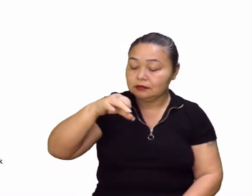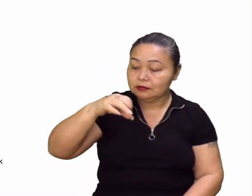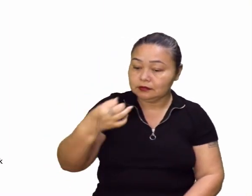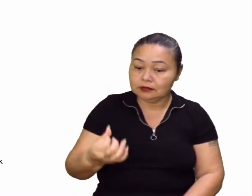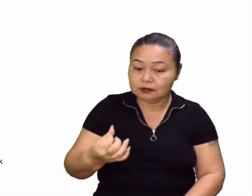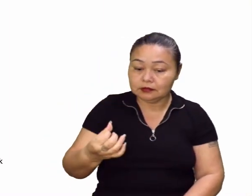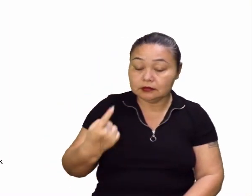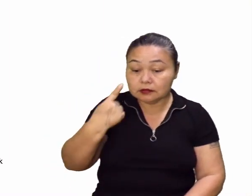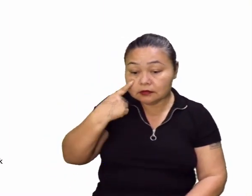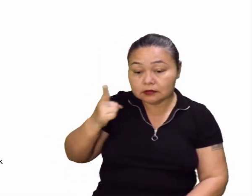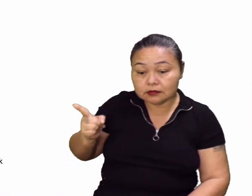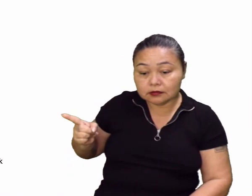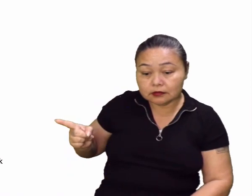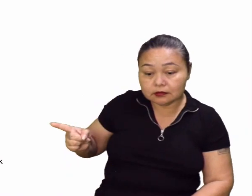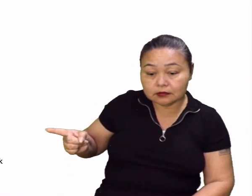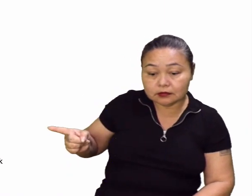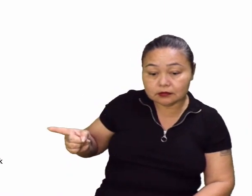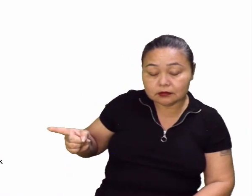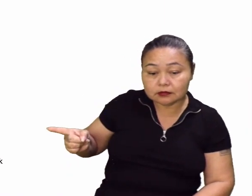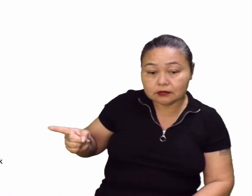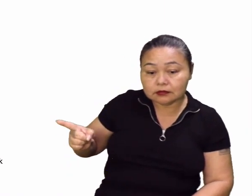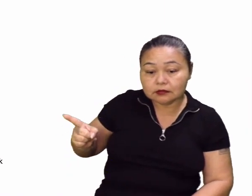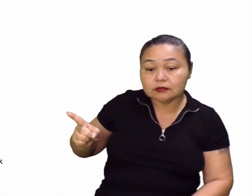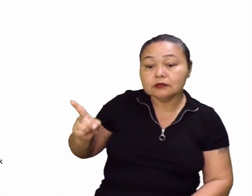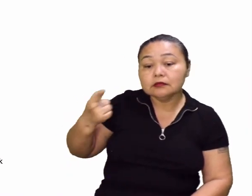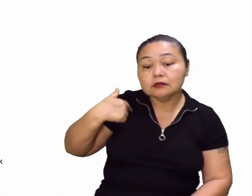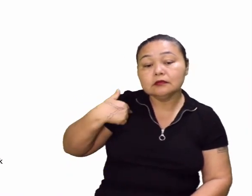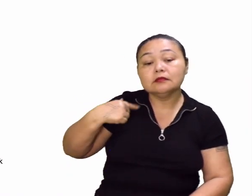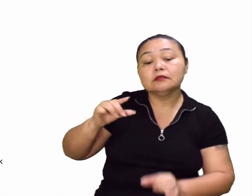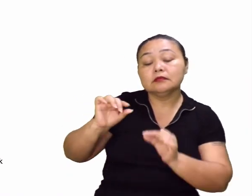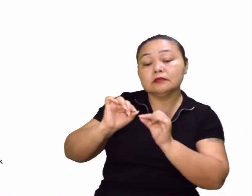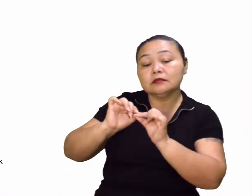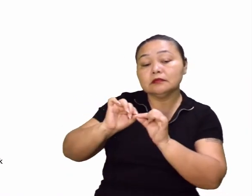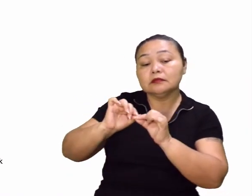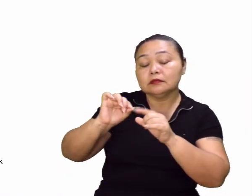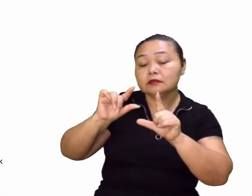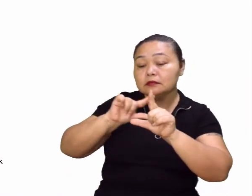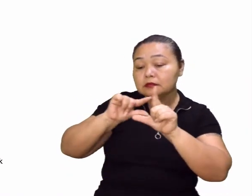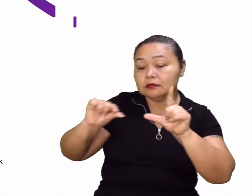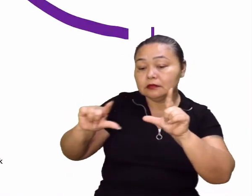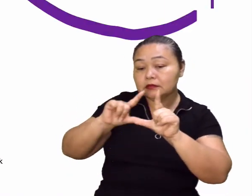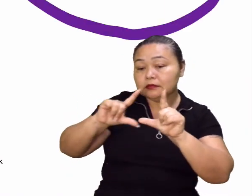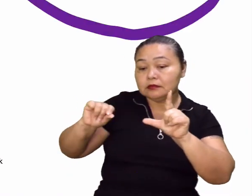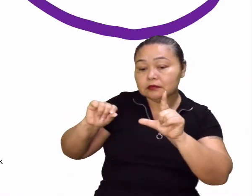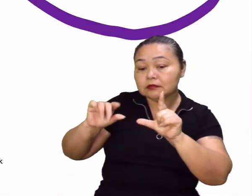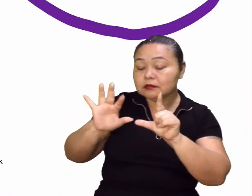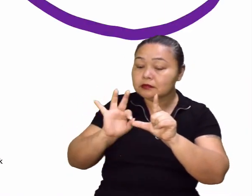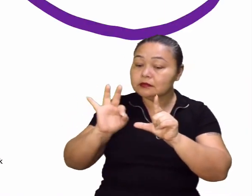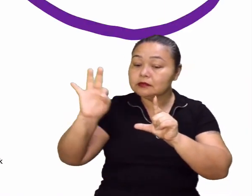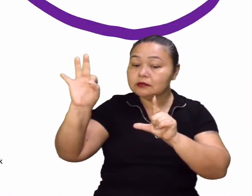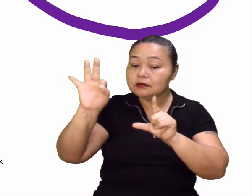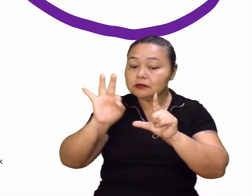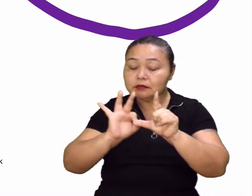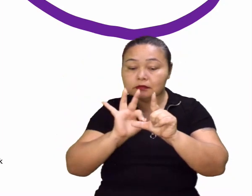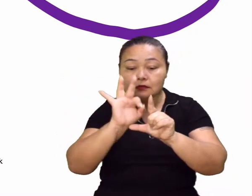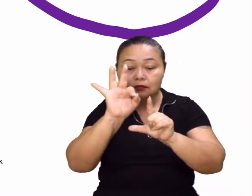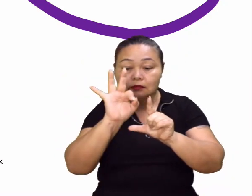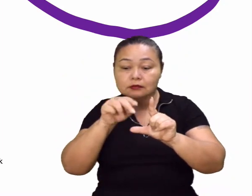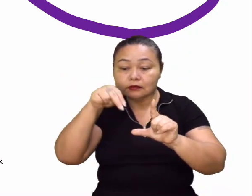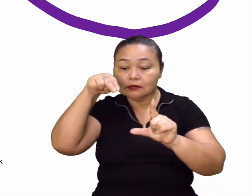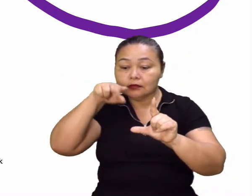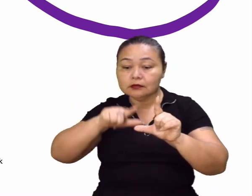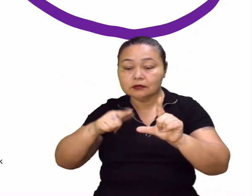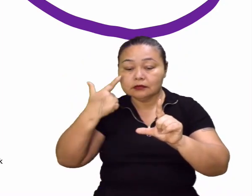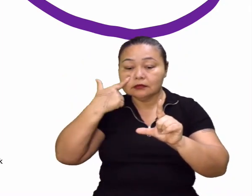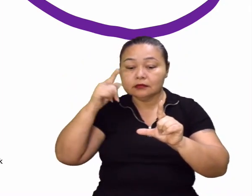496. Olha só a legenda. Olha só a orientação. Então, a gente, olhando